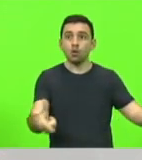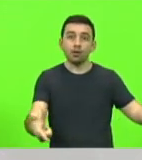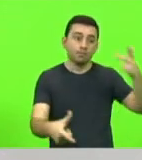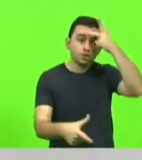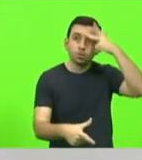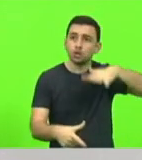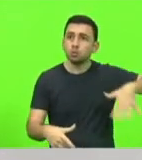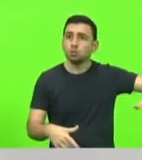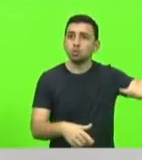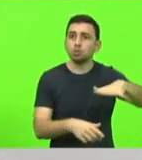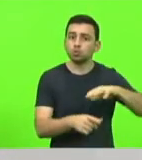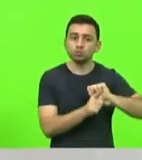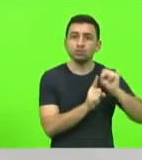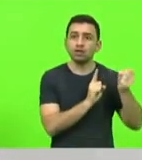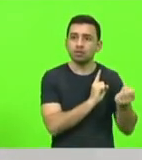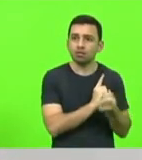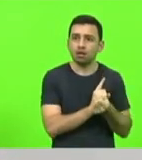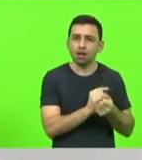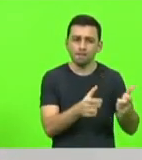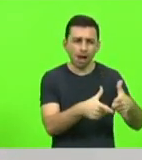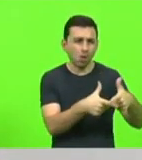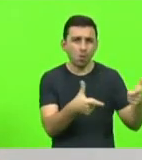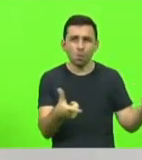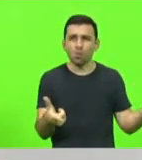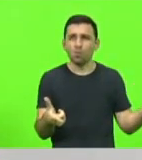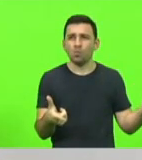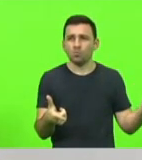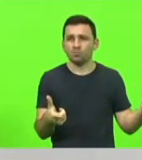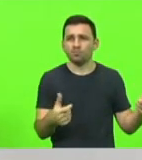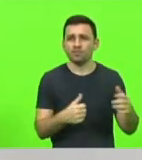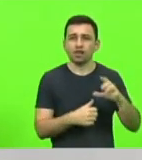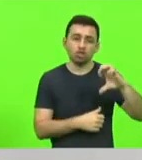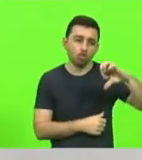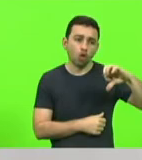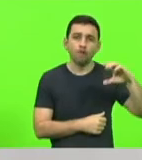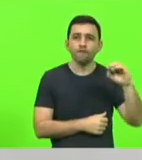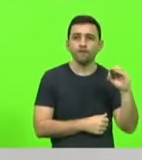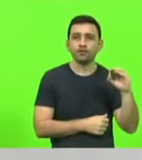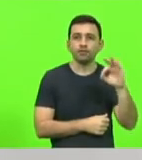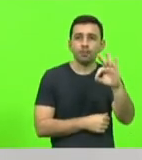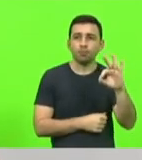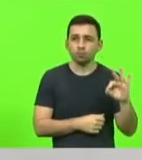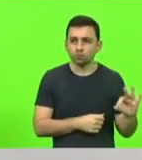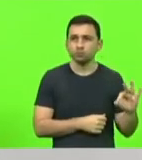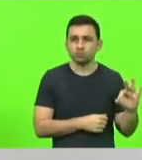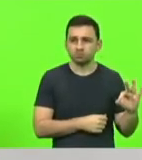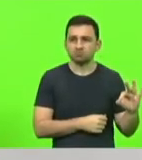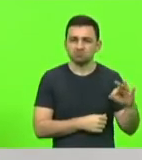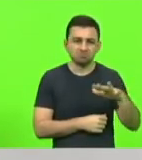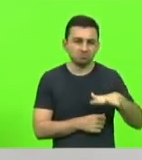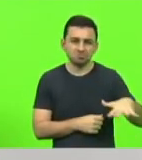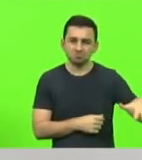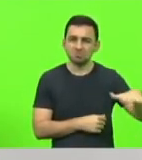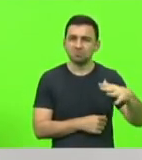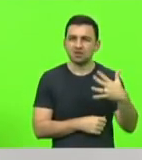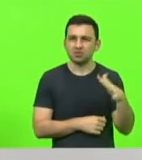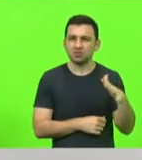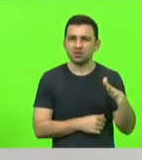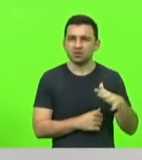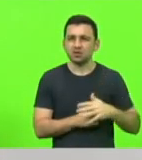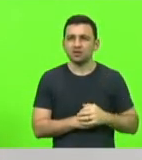população, um grande número, diria 90% aproximadamente,